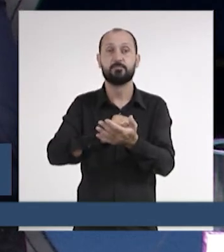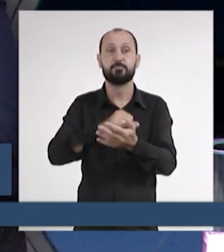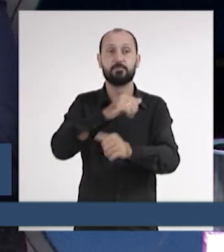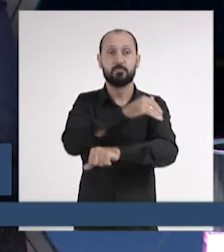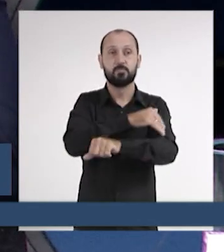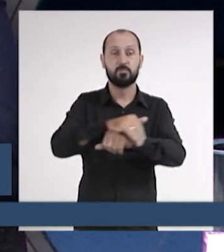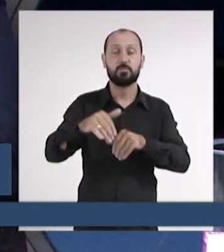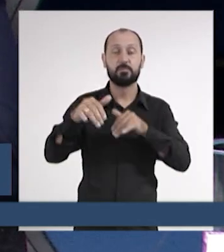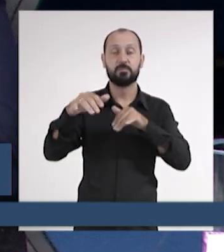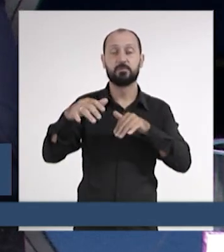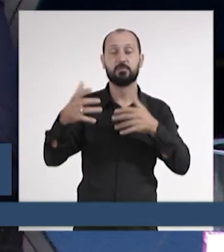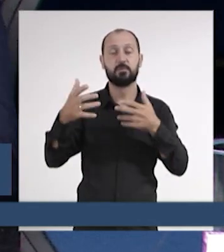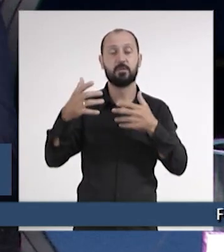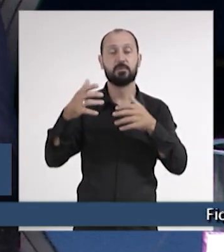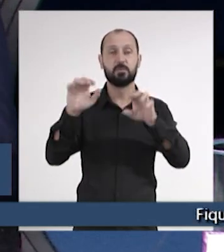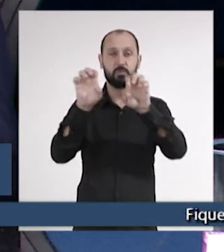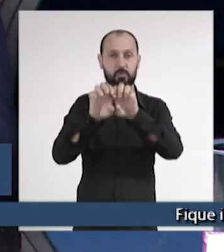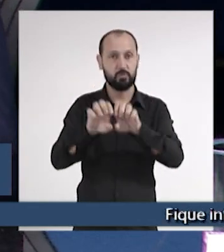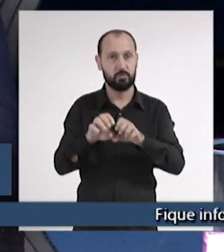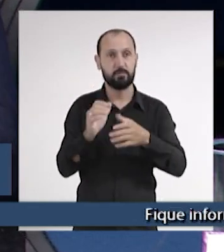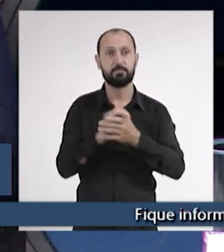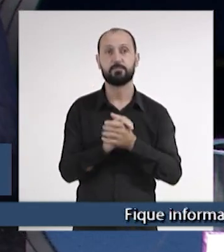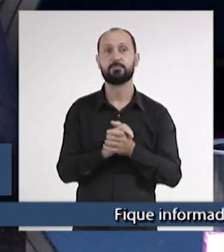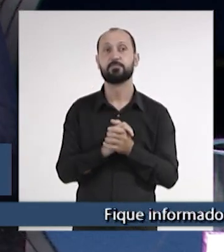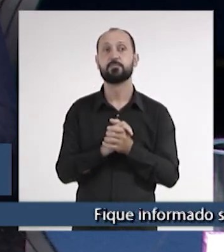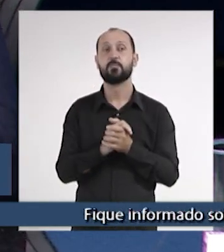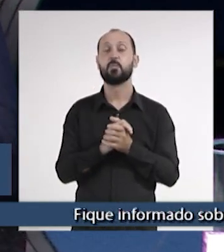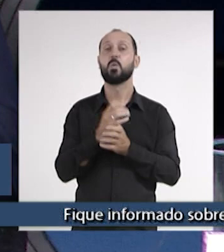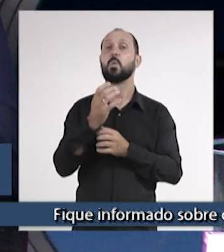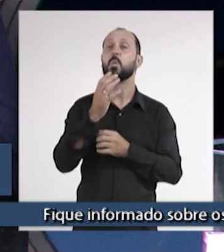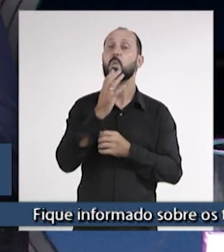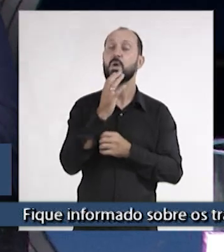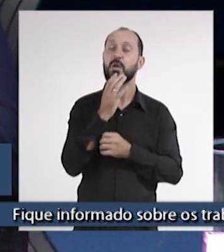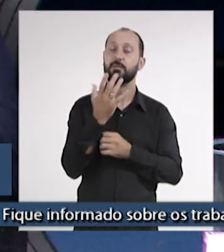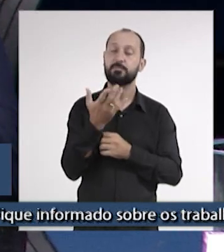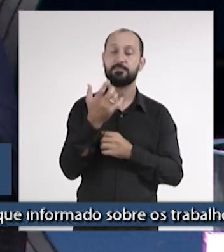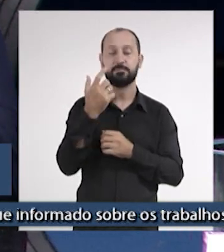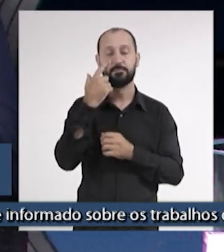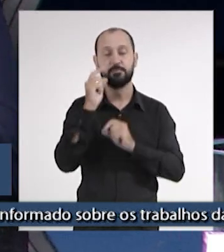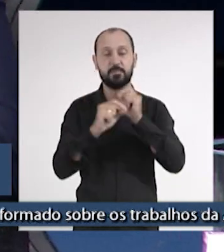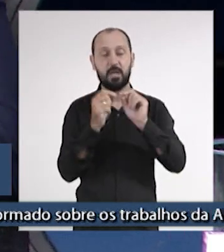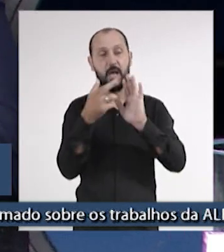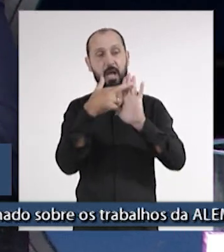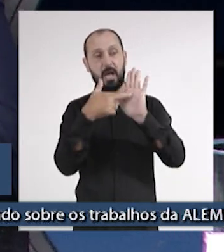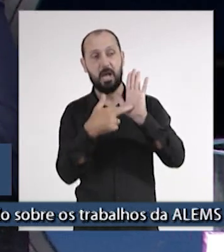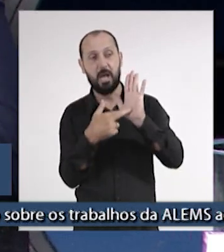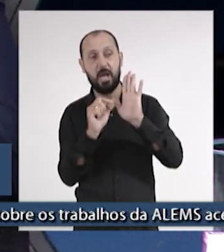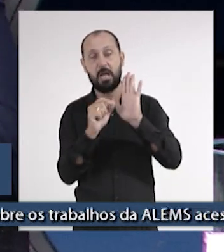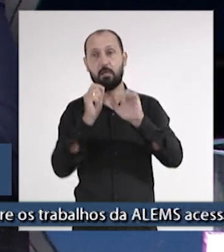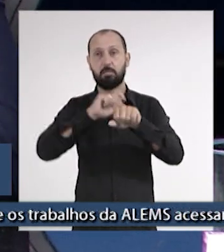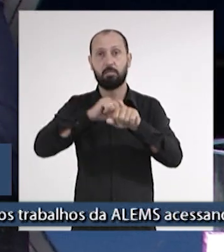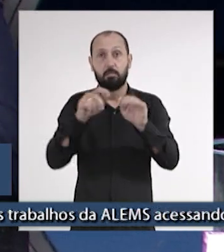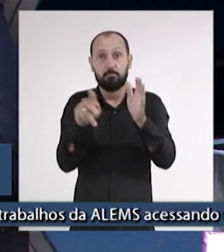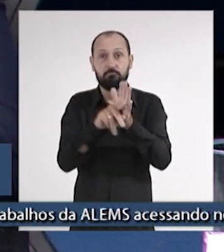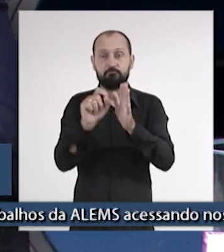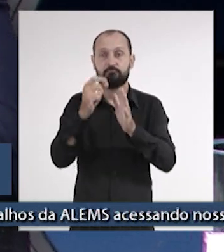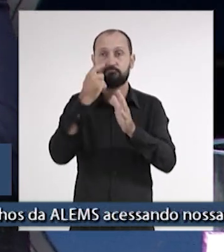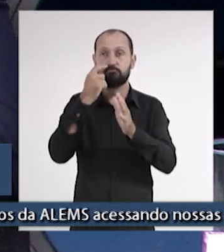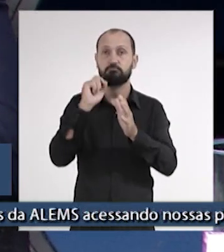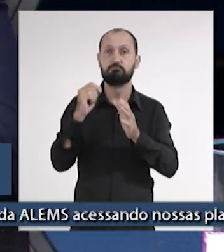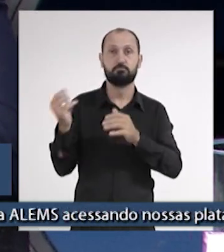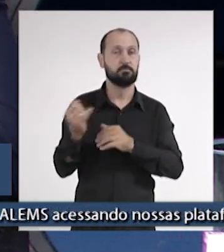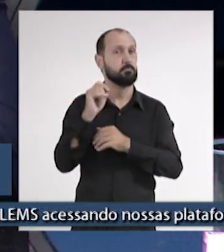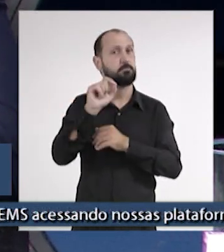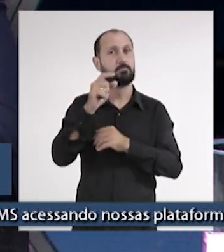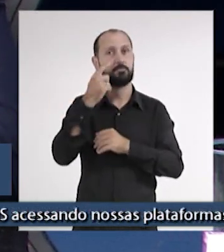dessa infraestrutura. Então, o conhecimento pelo proponente das regras de extinção do negócio é um fator